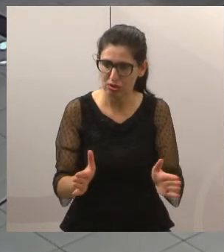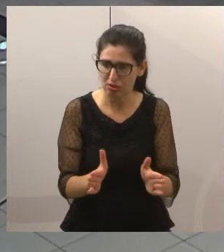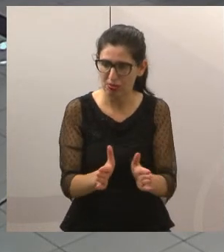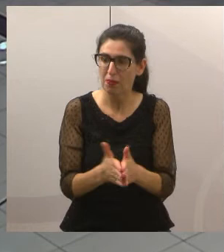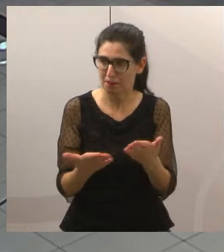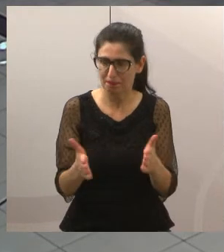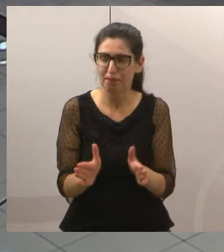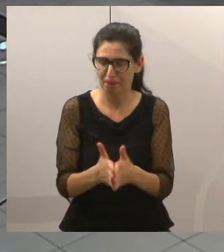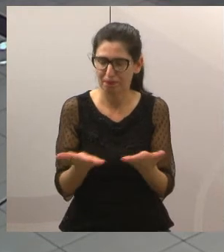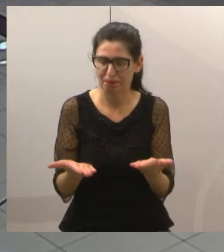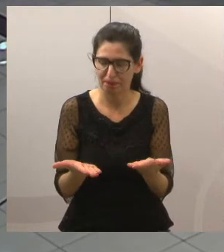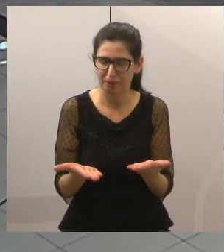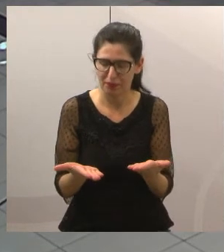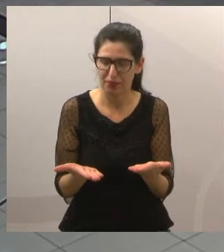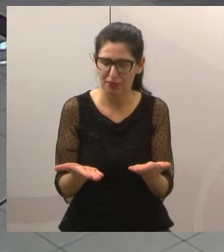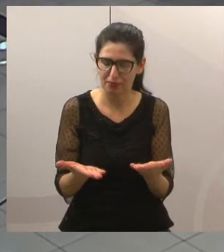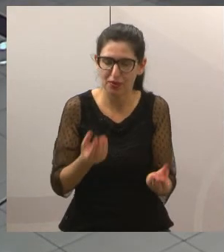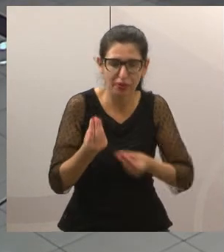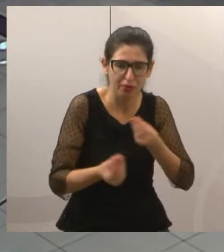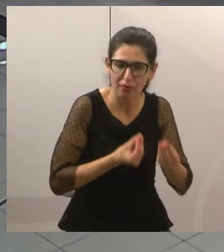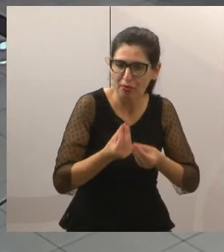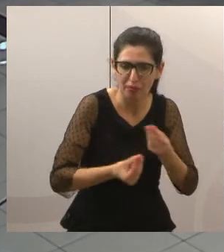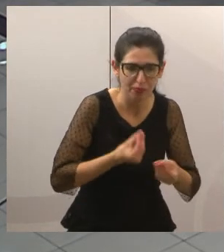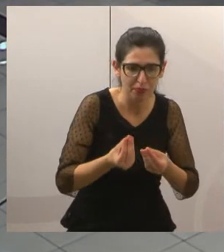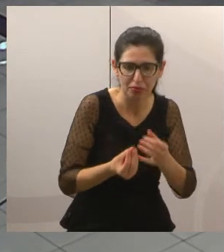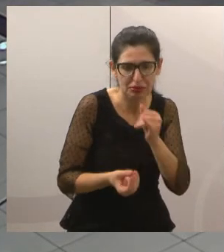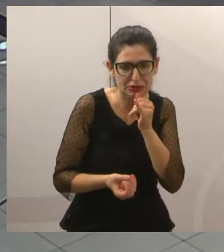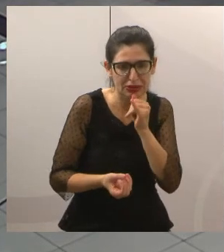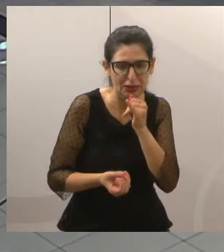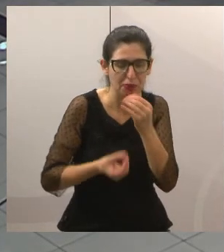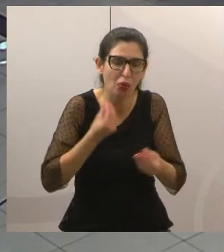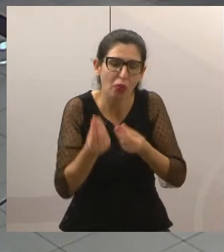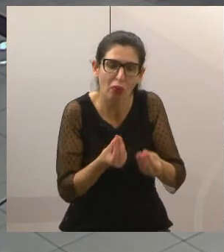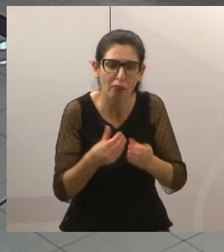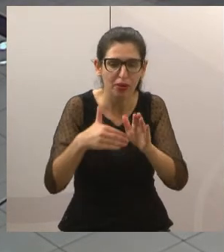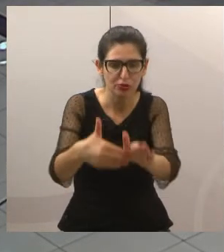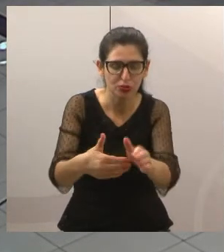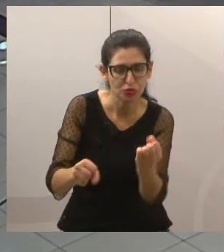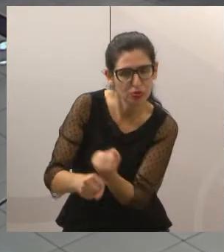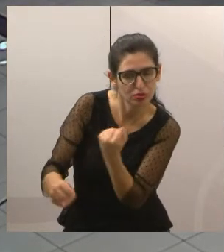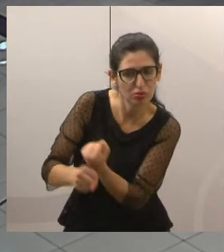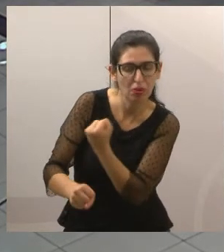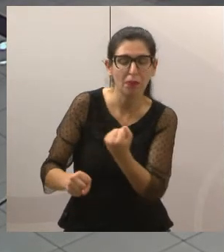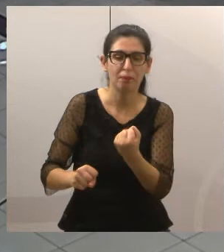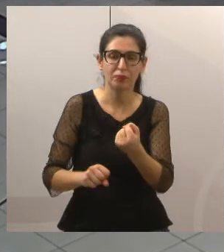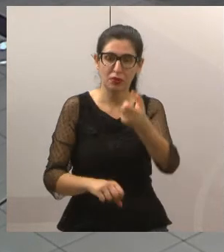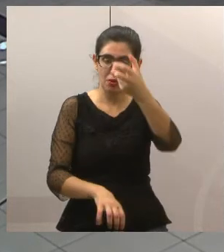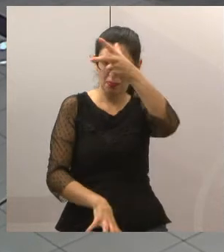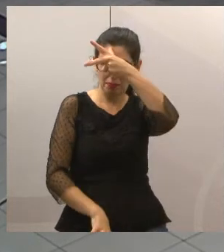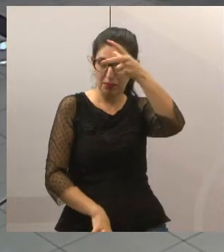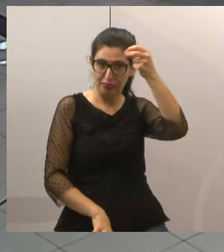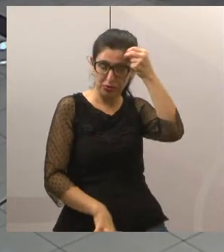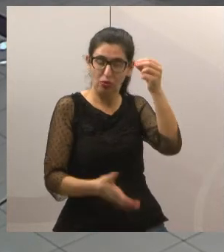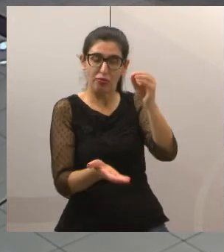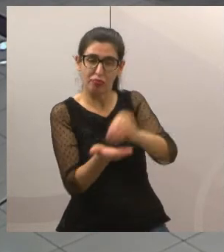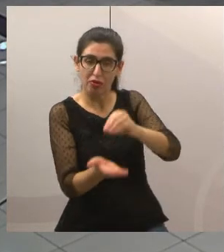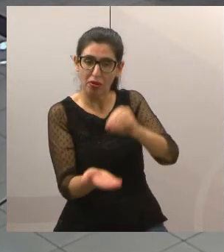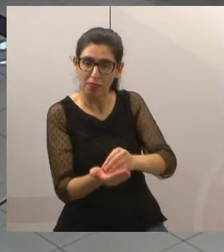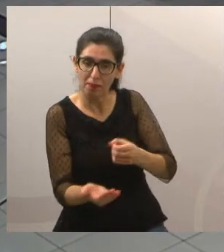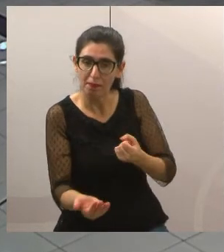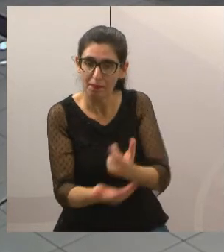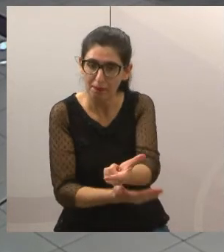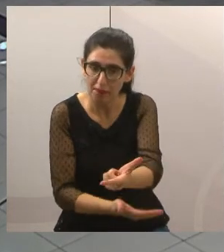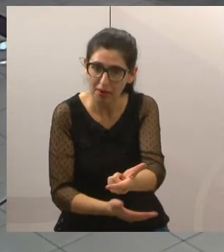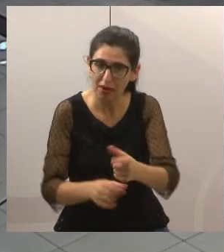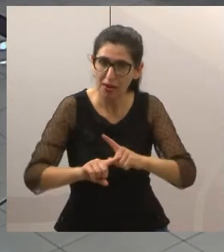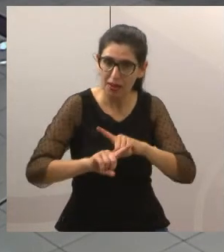previsão? Como que vai ficar nos casos de obras que vai ser executada pela prefeitura? Tudo bem ficar o resto a pagar, mas e no caso